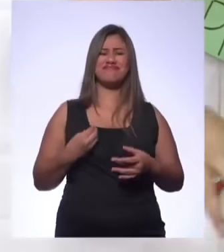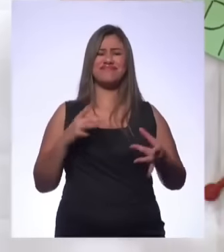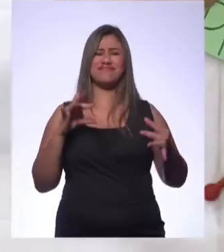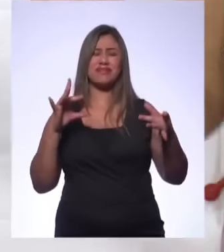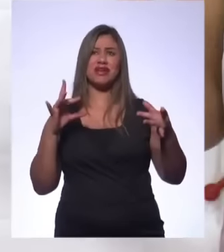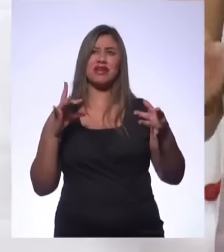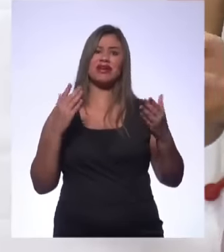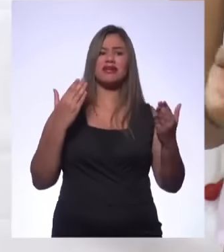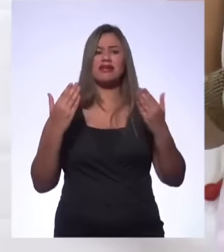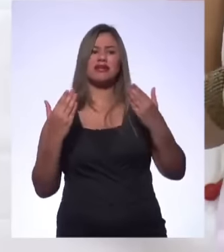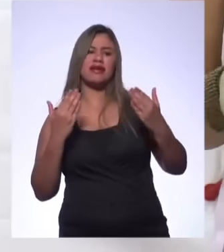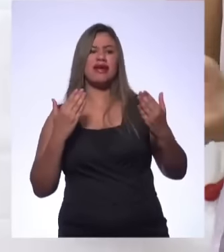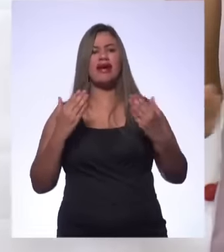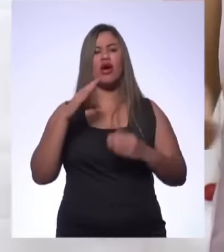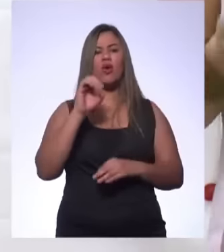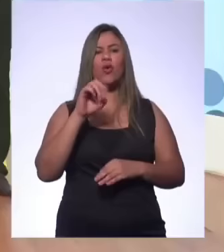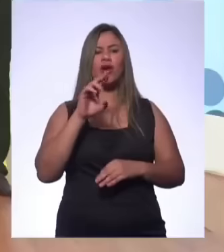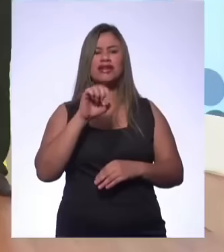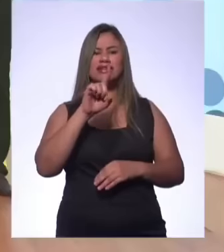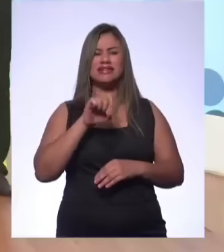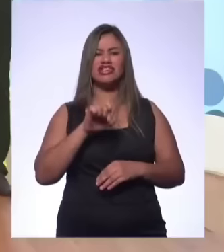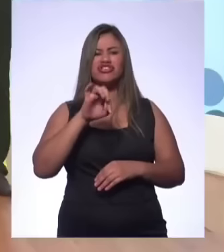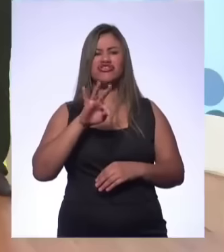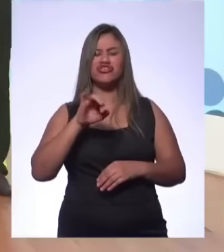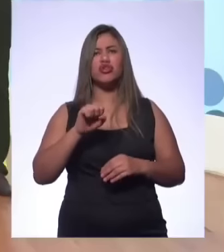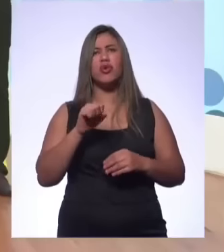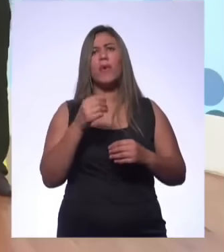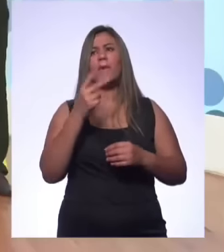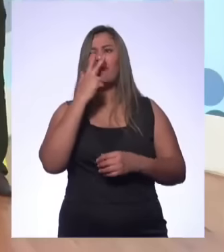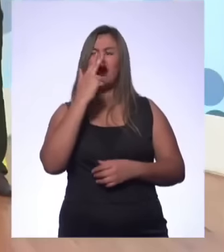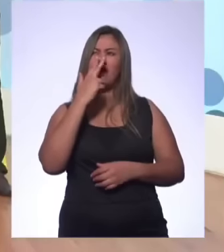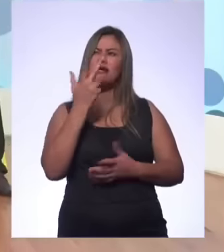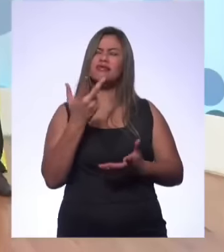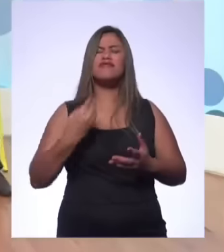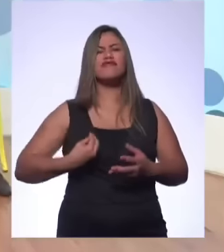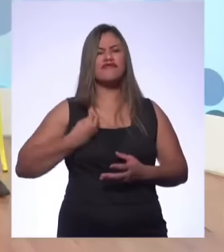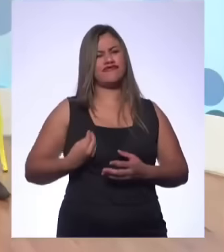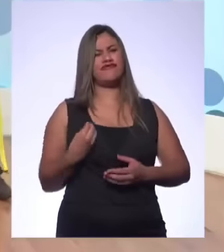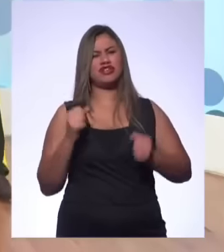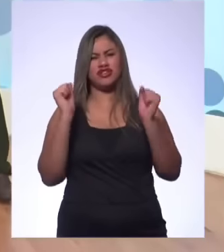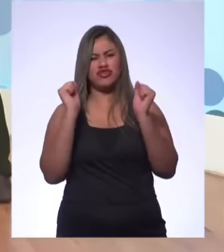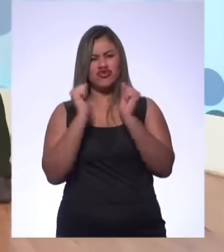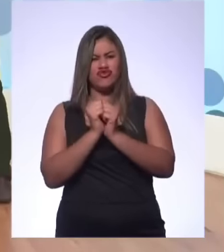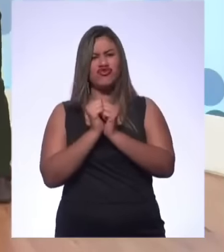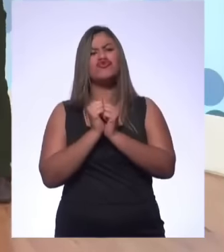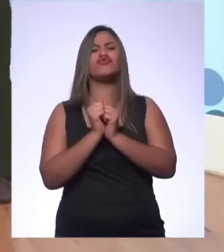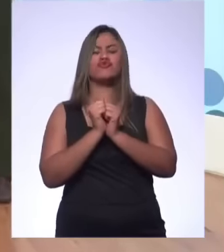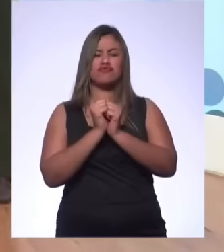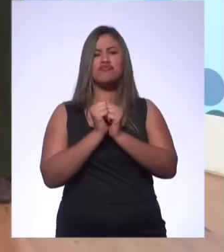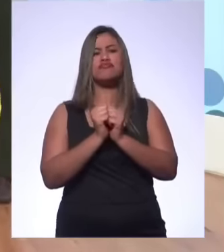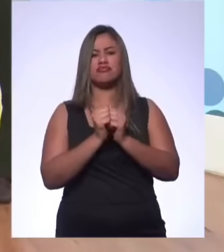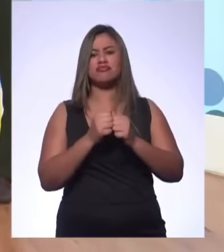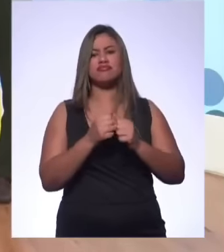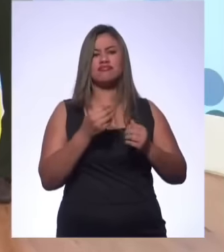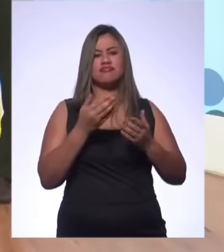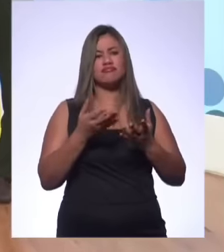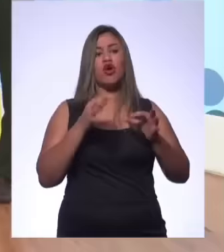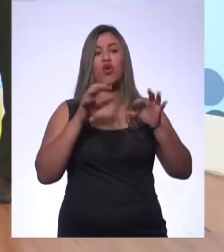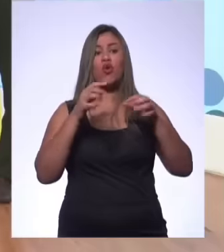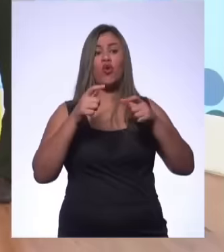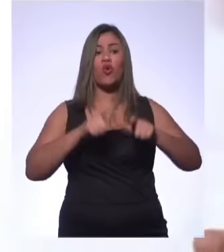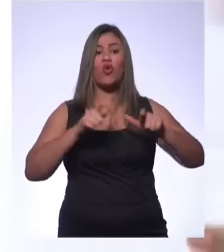vezes. Coexistindo, pessoal, existindo ali junto, tá bom? Que existe junto no mesmo momento, é isso. Mas aí a gente